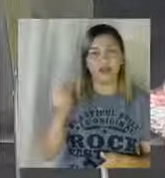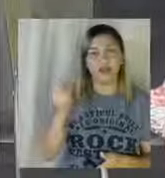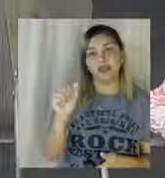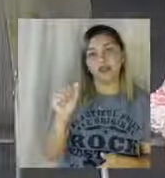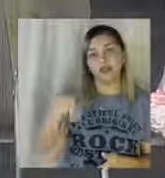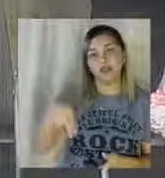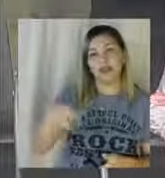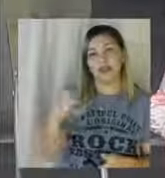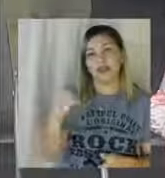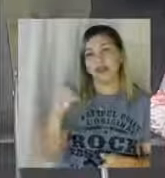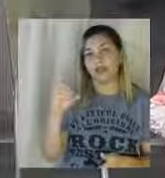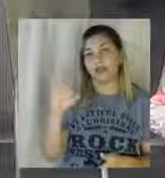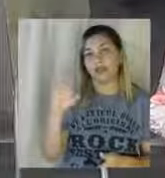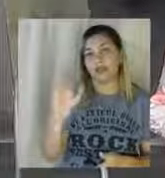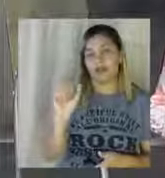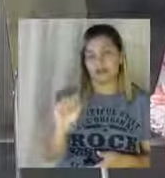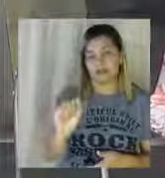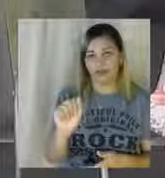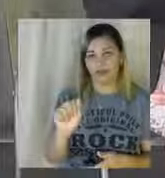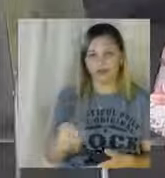Libras?